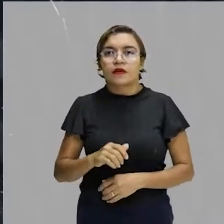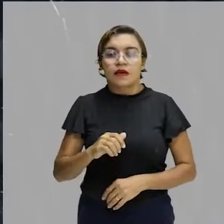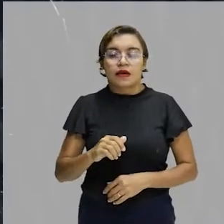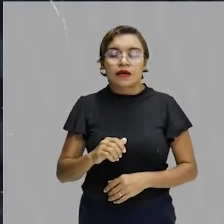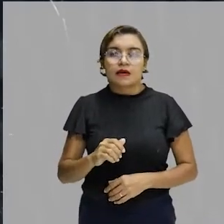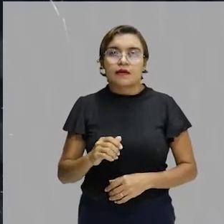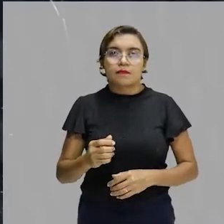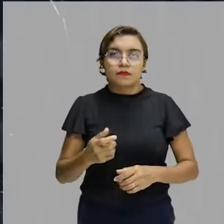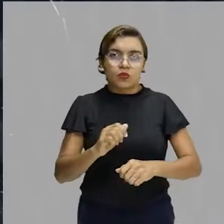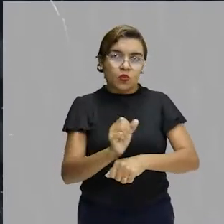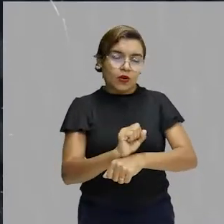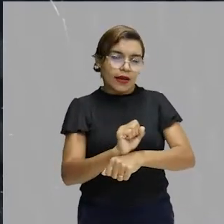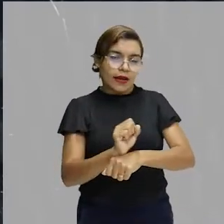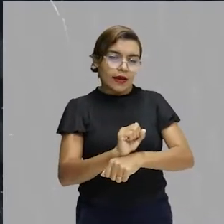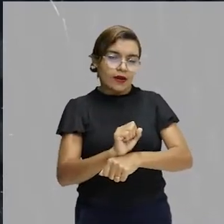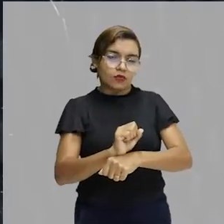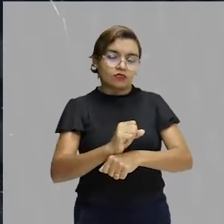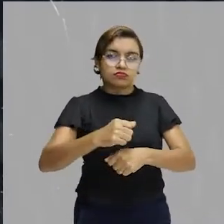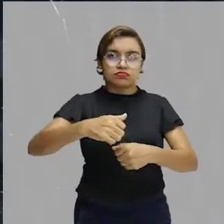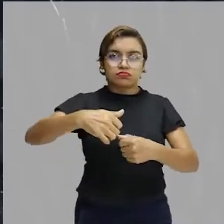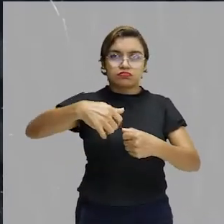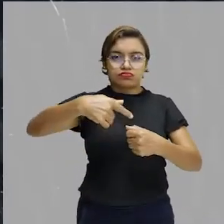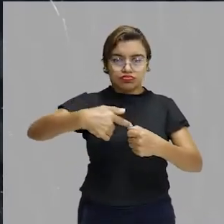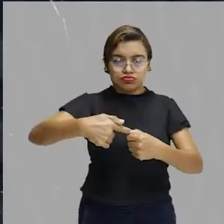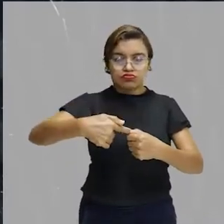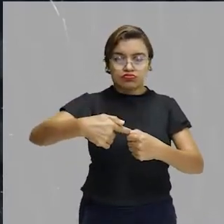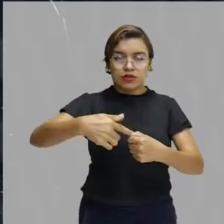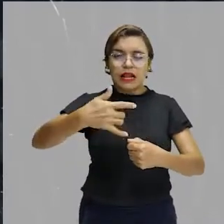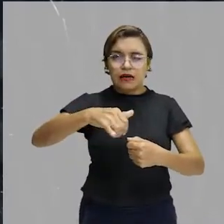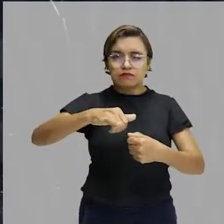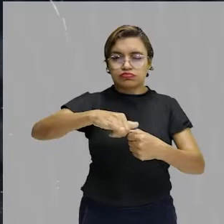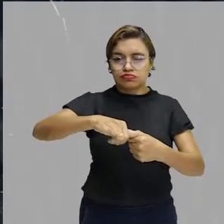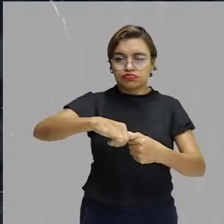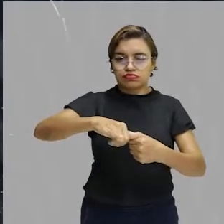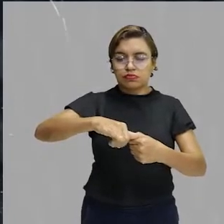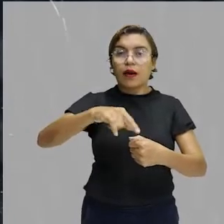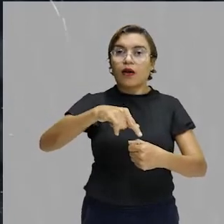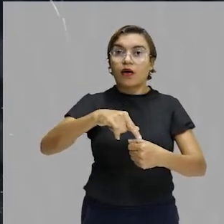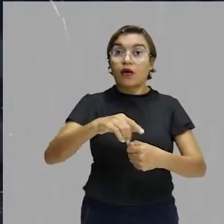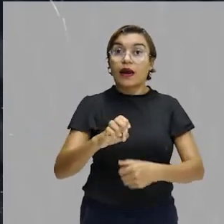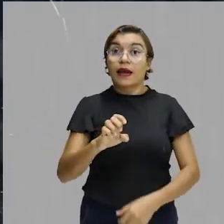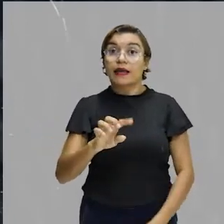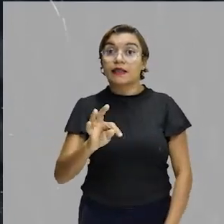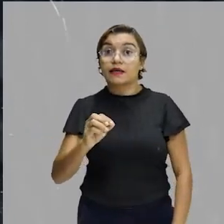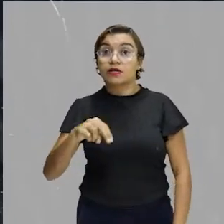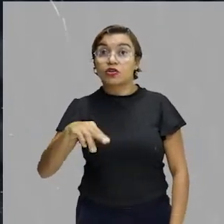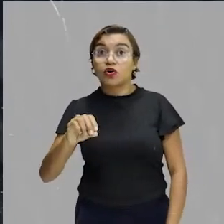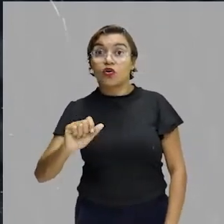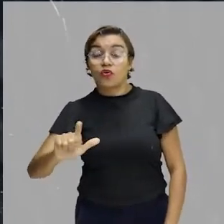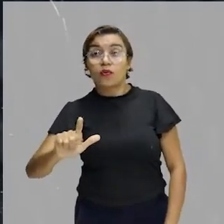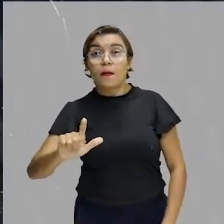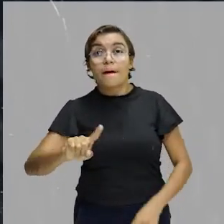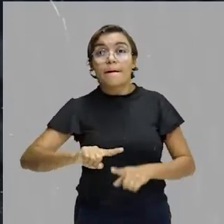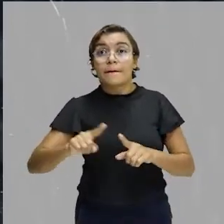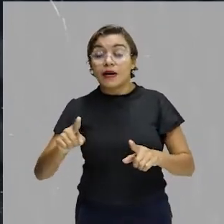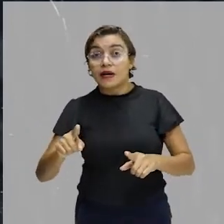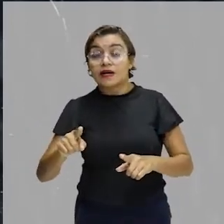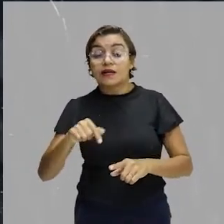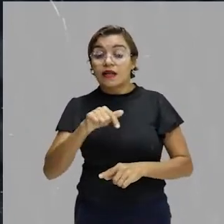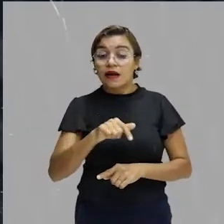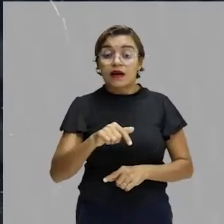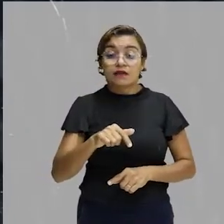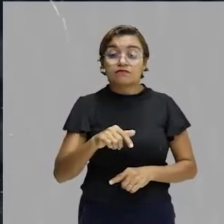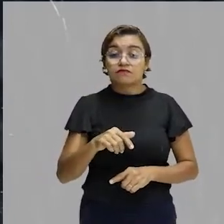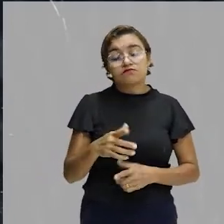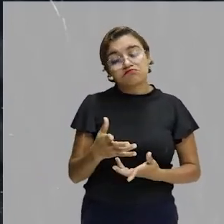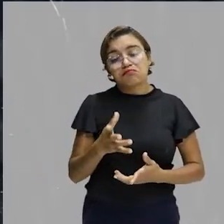acelerei e acabou. Eu tenho que botar etanol de novo. Mas qual é a matéria-prima do etanol, galera? É variado. Aqui no caso do Brasil, a gente utiliza